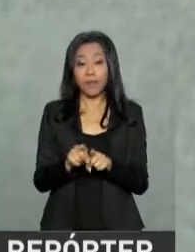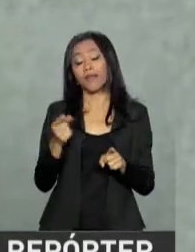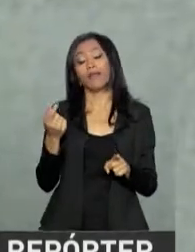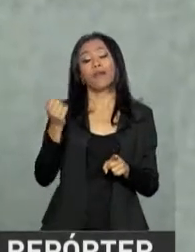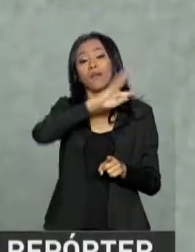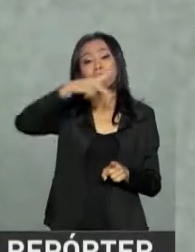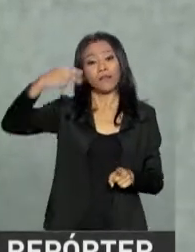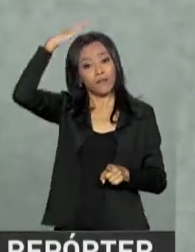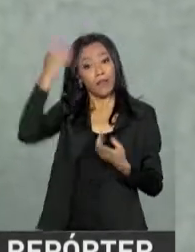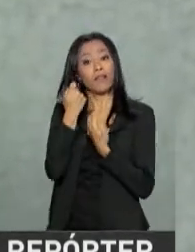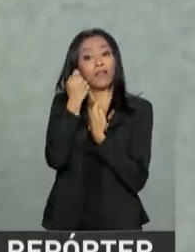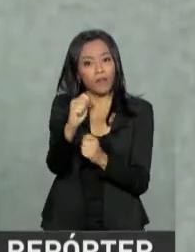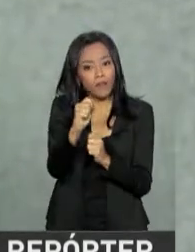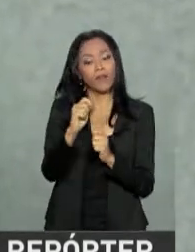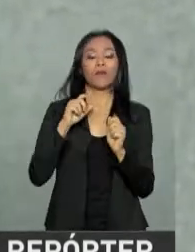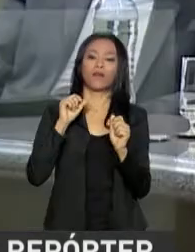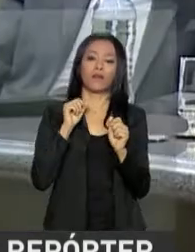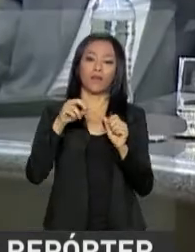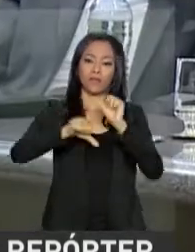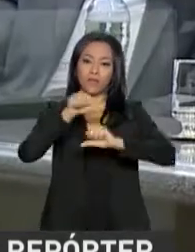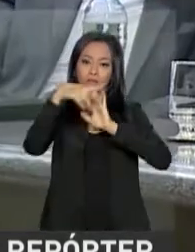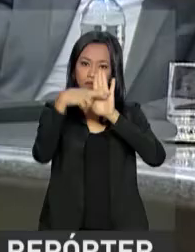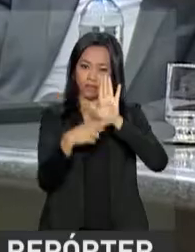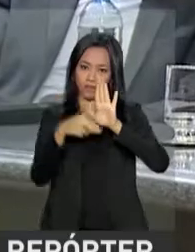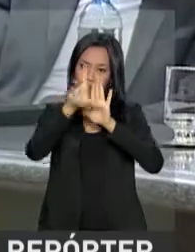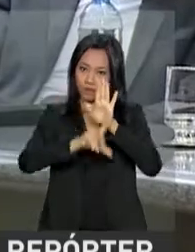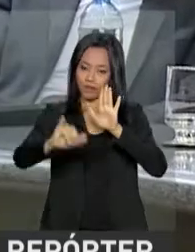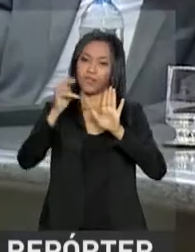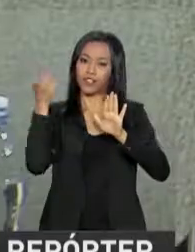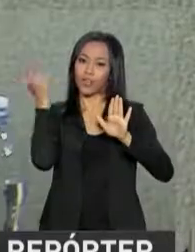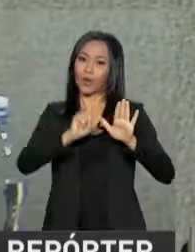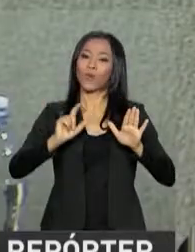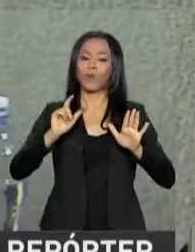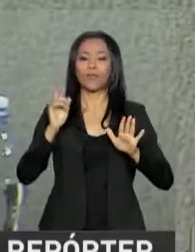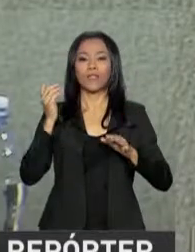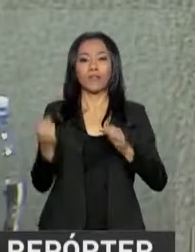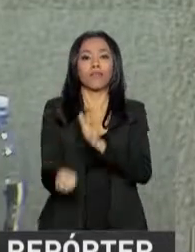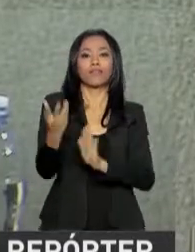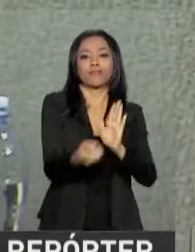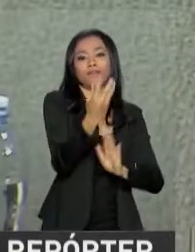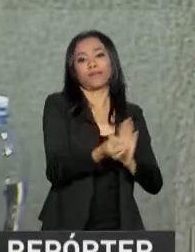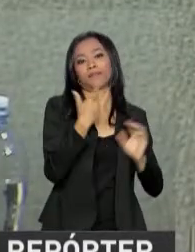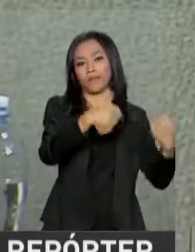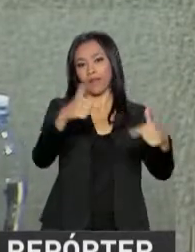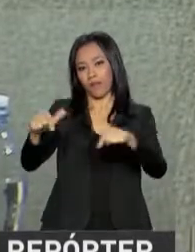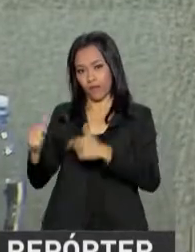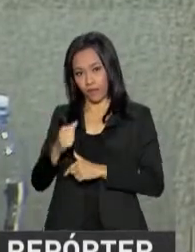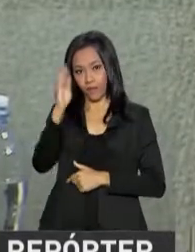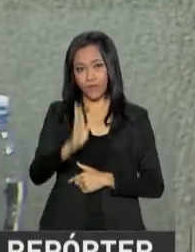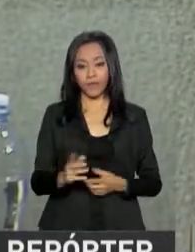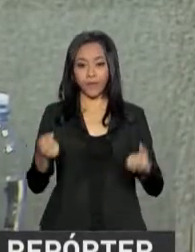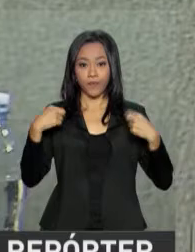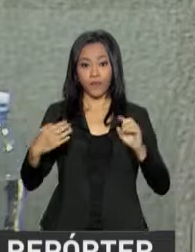que a modernização trabalhista já contribuiu para gerar empregos no país. Nesses últimos 4 meses, nós tivemos a